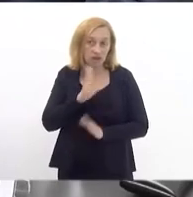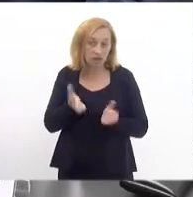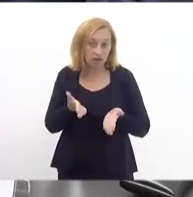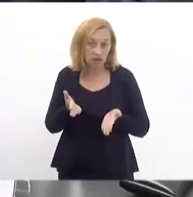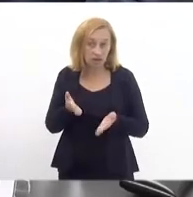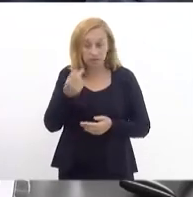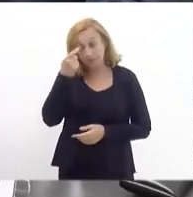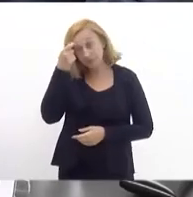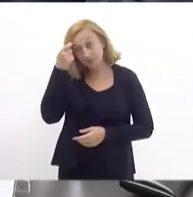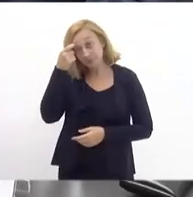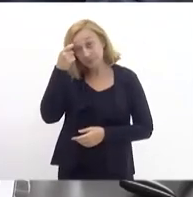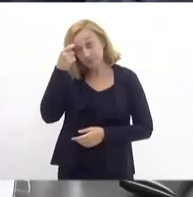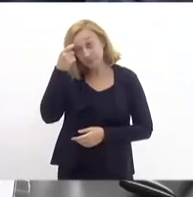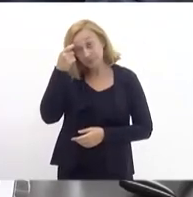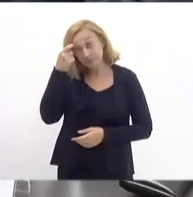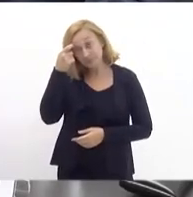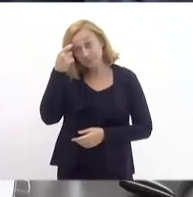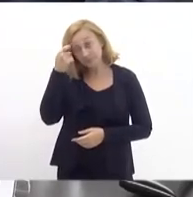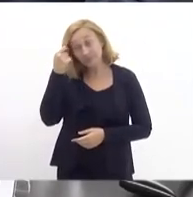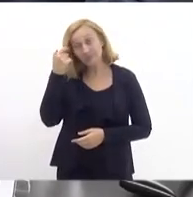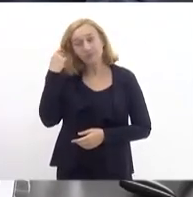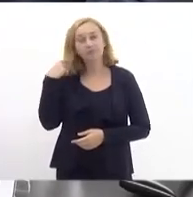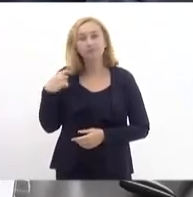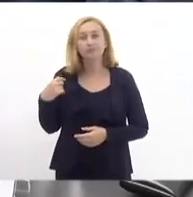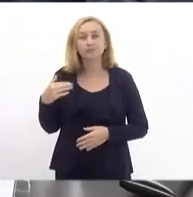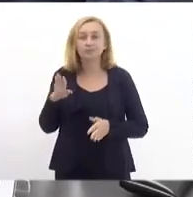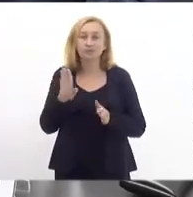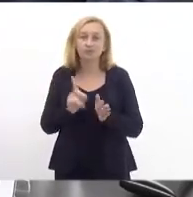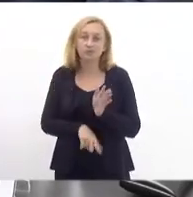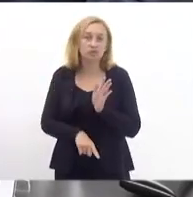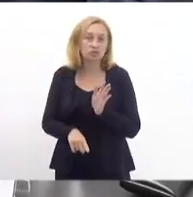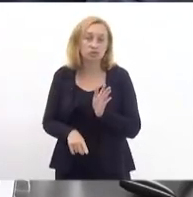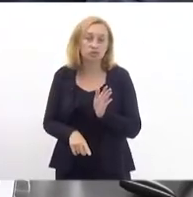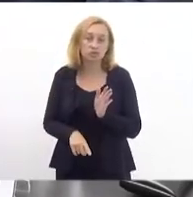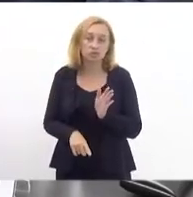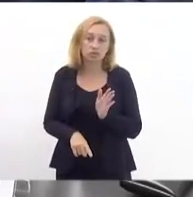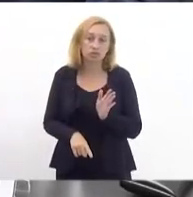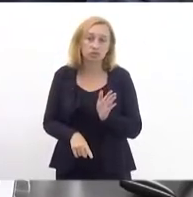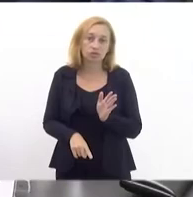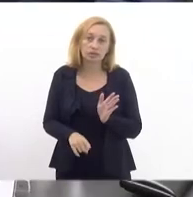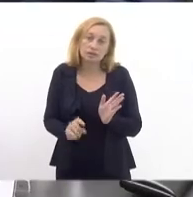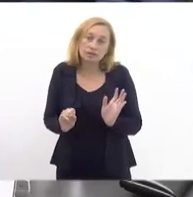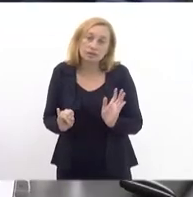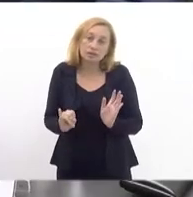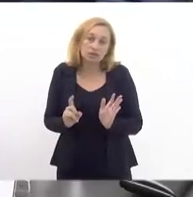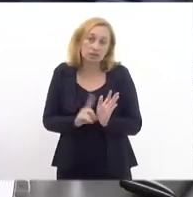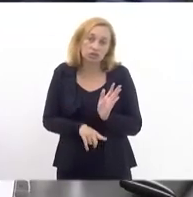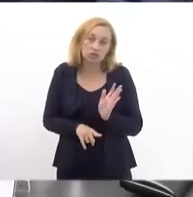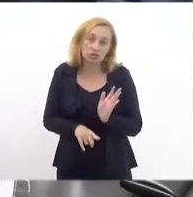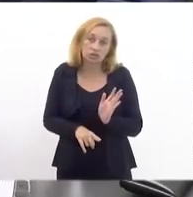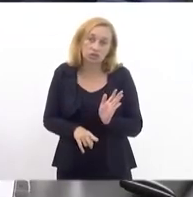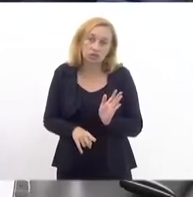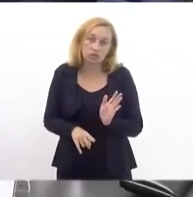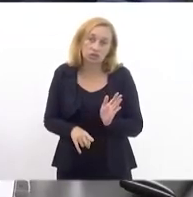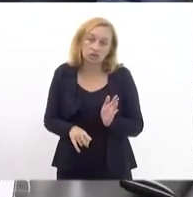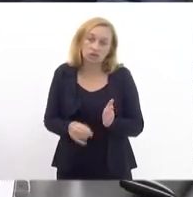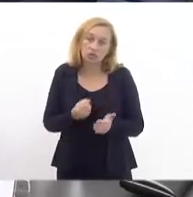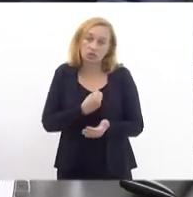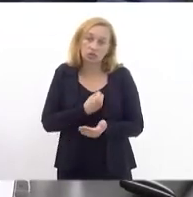IPCA, poder de aquisitivo desaba. Se o poder aquisitivo desaba, a demanda cai.